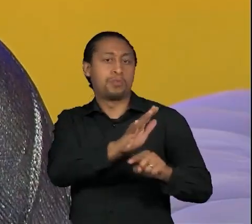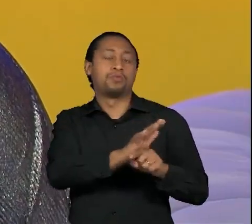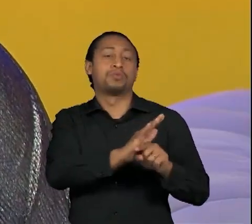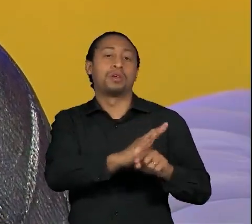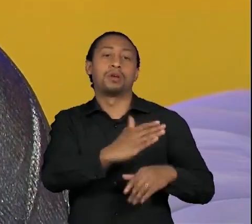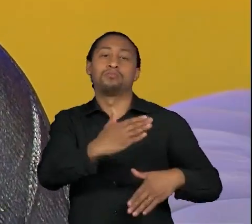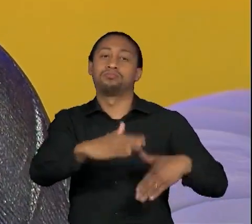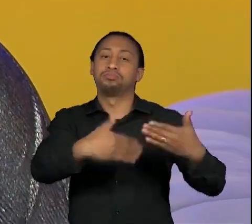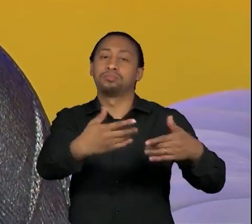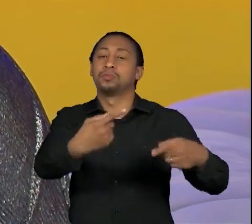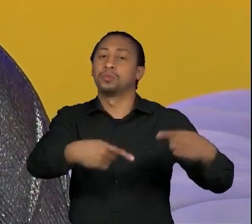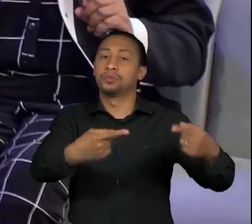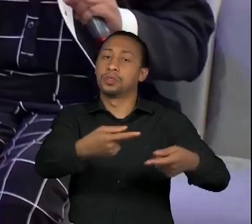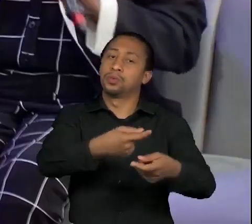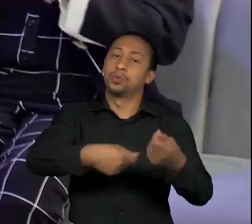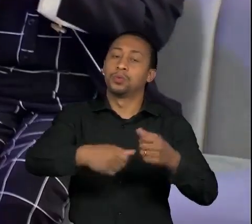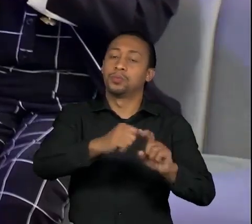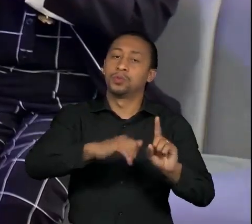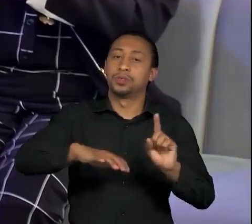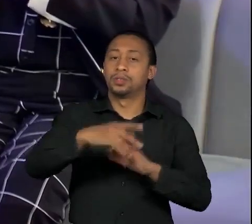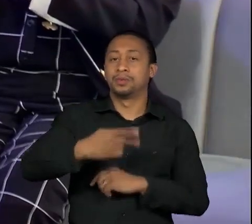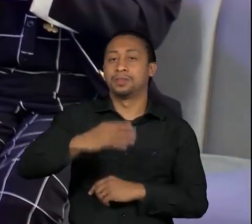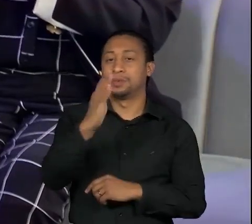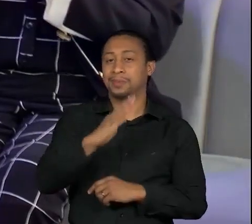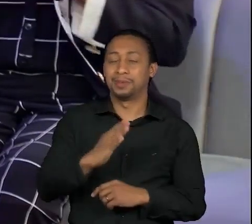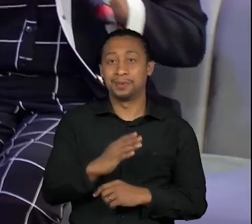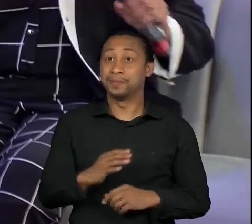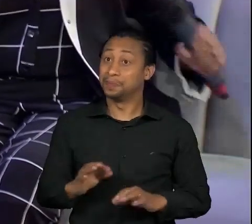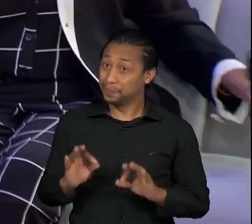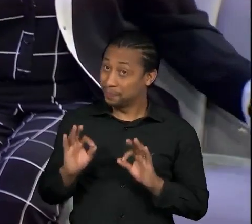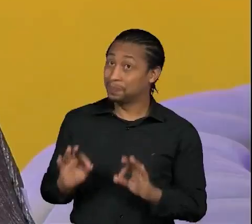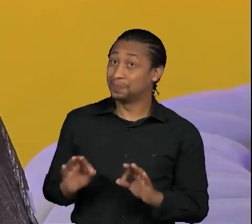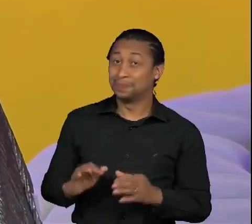econômico e social desse país. É isso aí. Grandes quadros. Temos muitos.